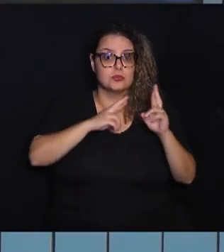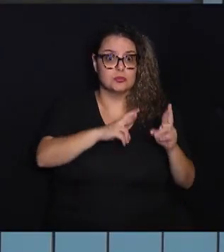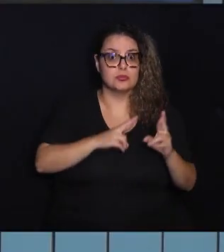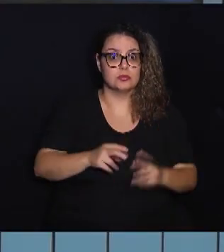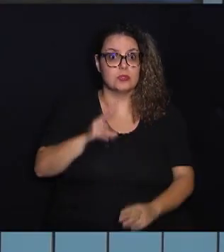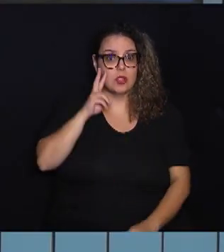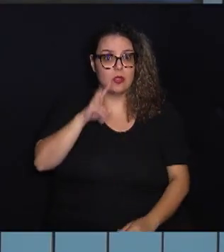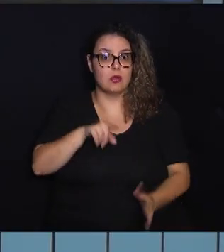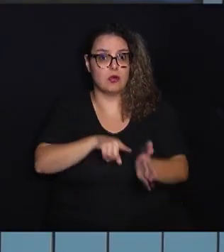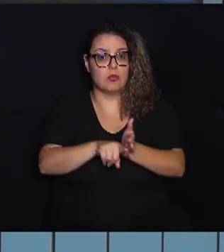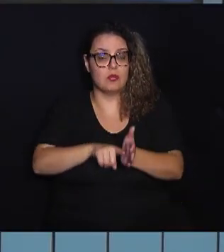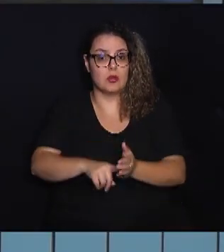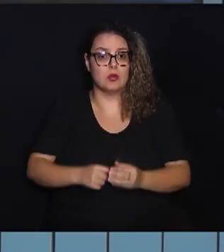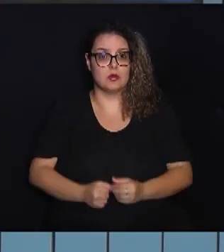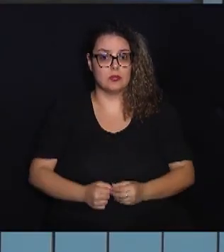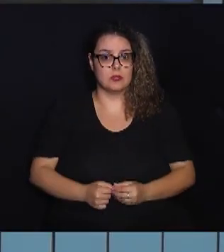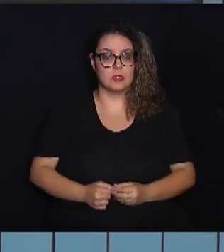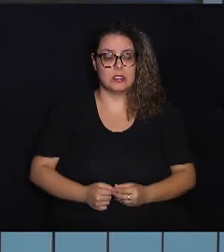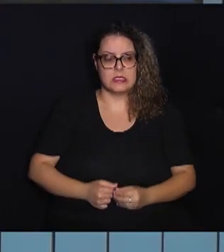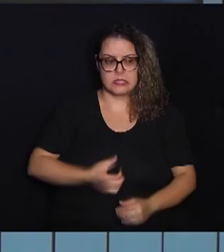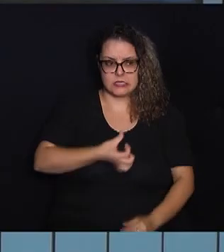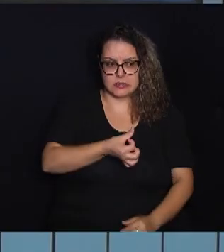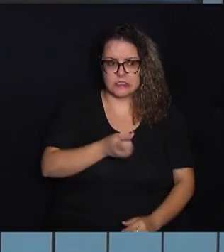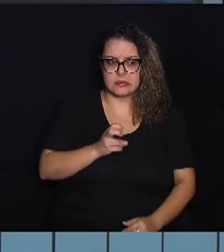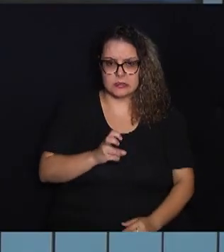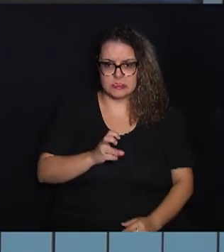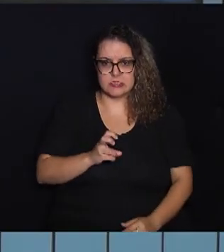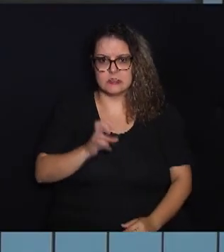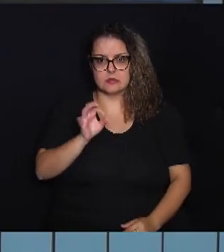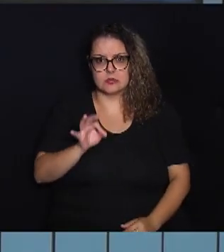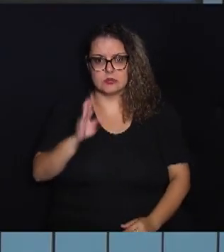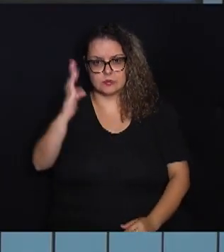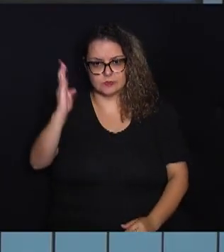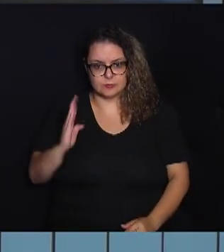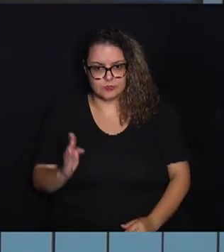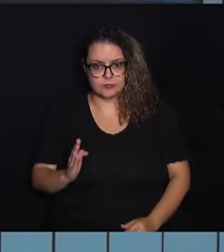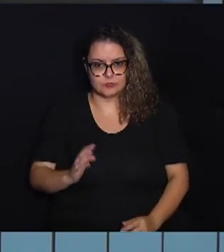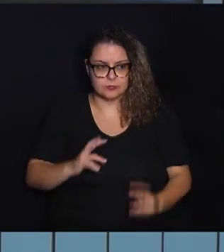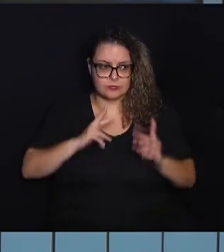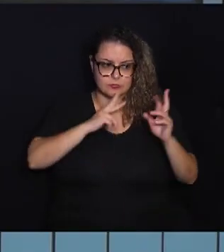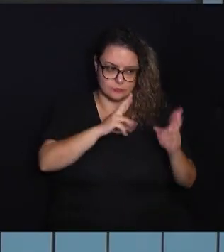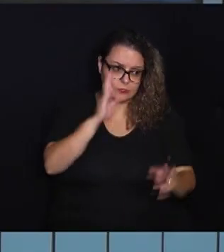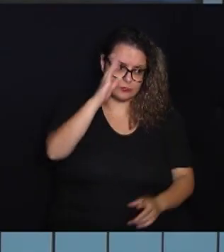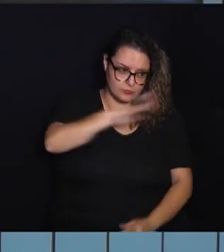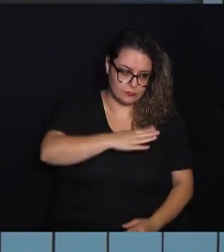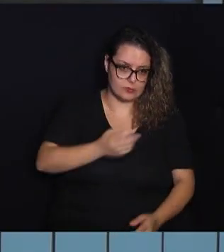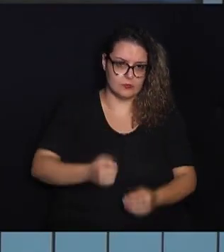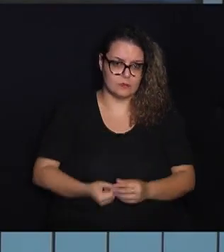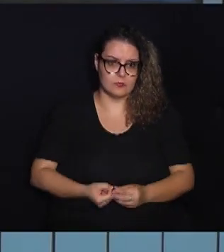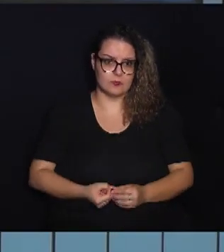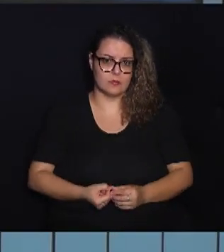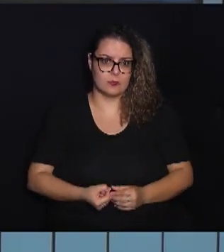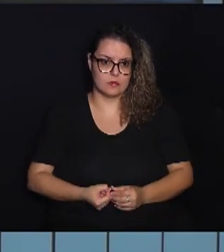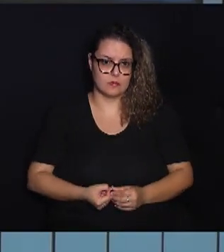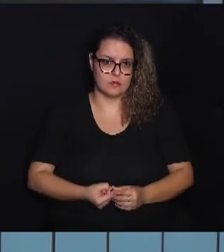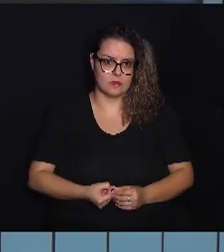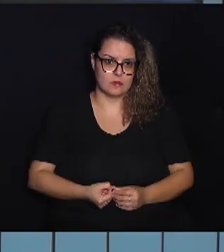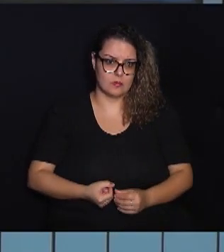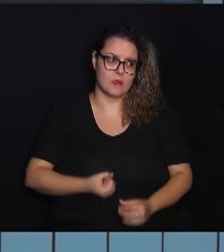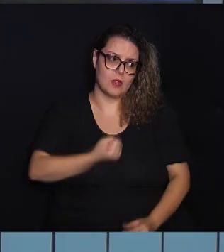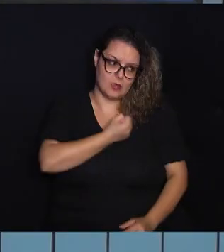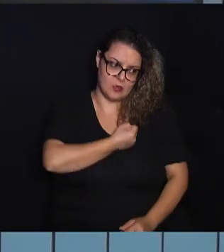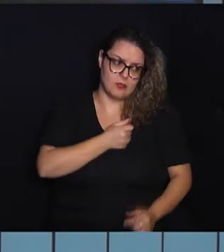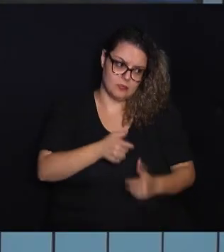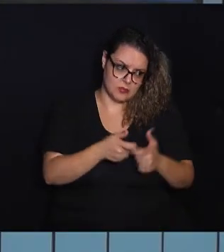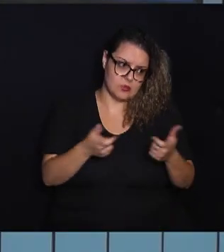uma pesquisa que 65% dos brasileiros, eles dormem mal, né? Então, é um número